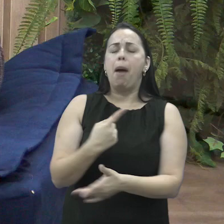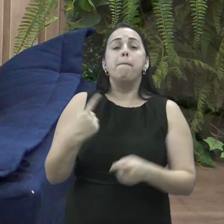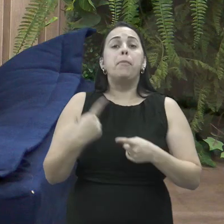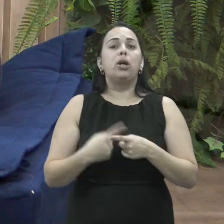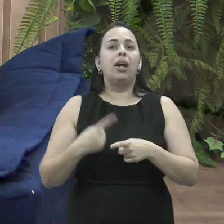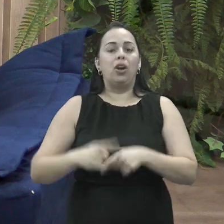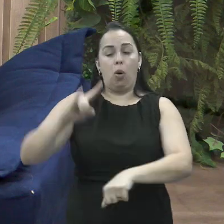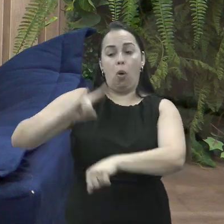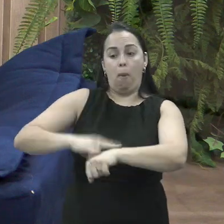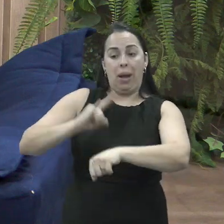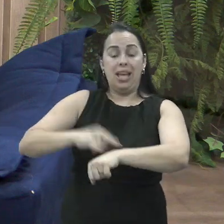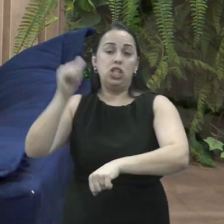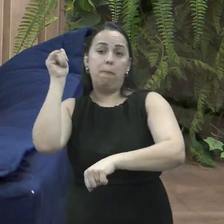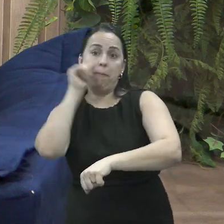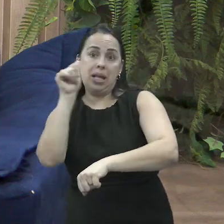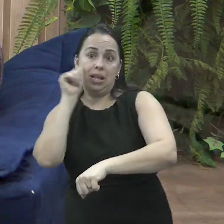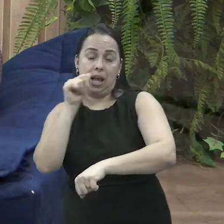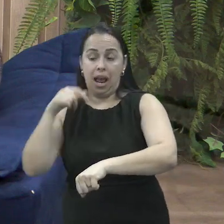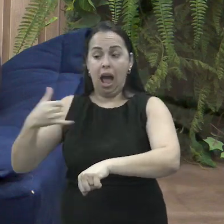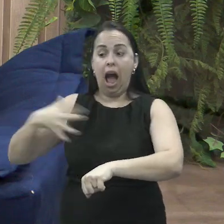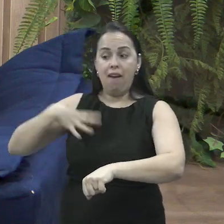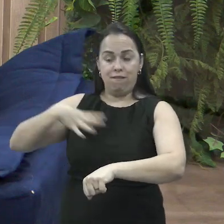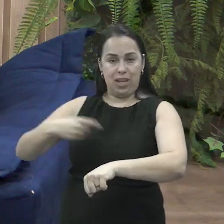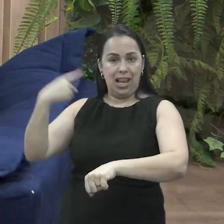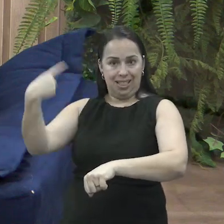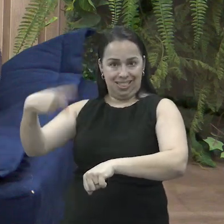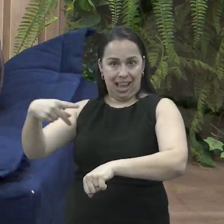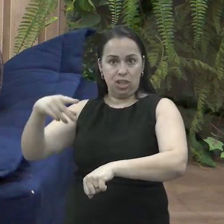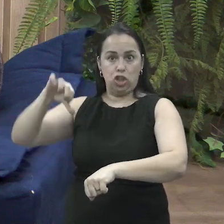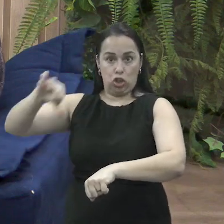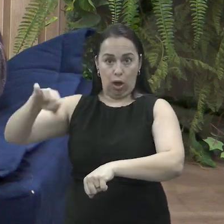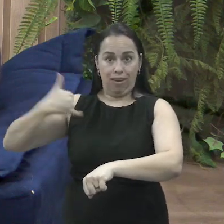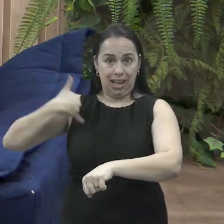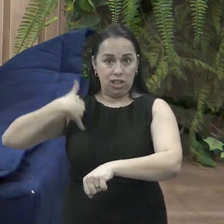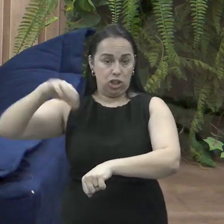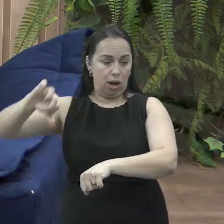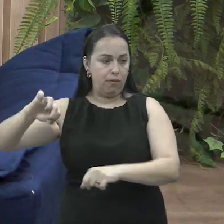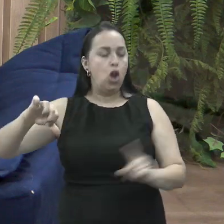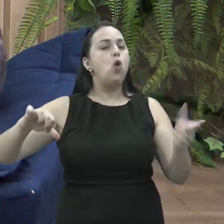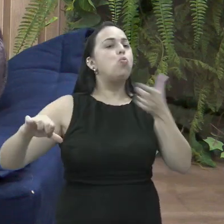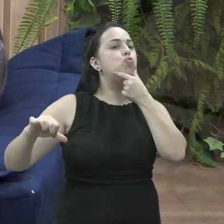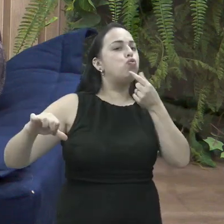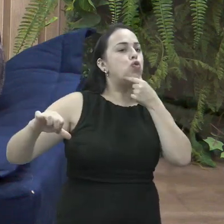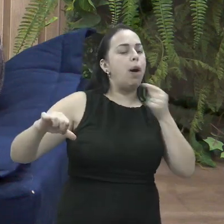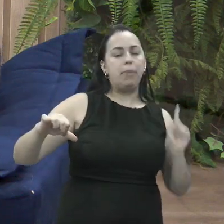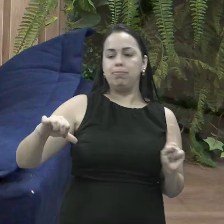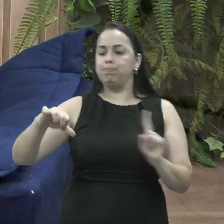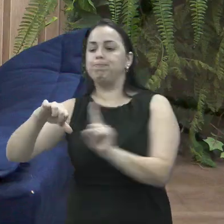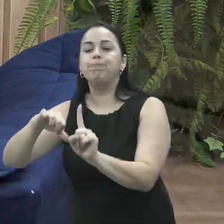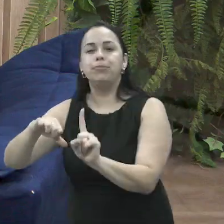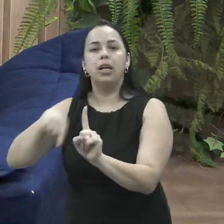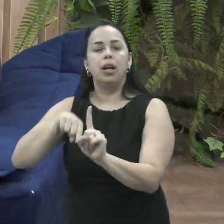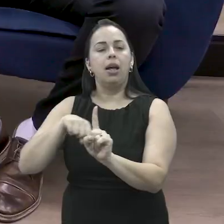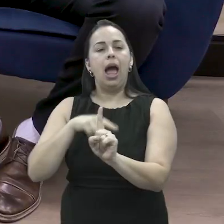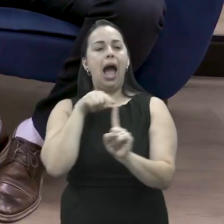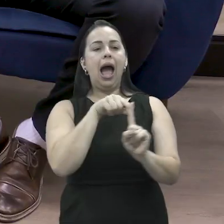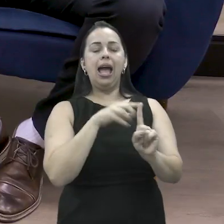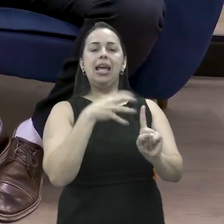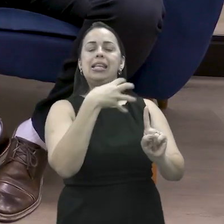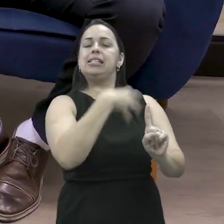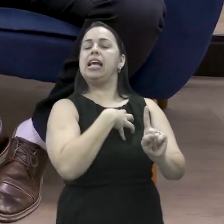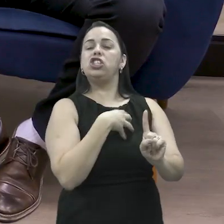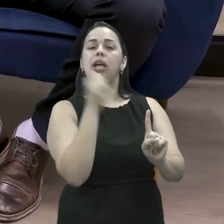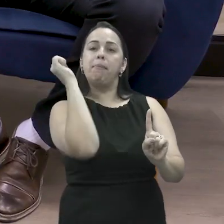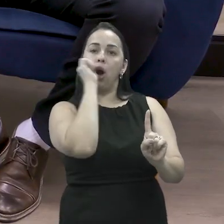acontecendo. Por quê? No banheiro de meninas, a filha dela de 9 anos, e entra um homem no banheiro se dizendo se sentir mulher. Então